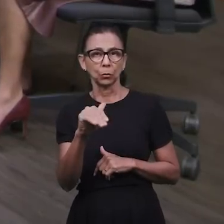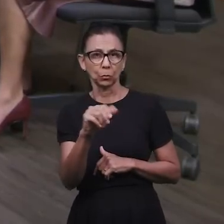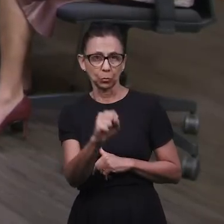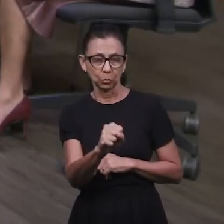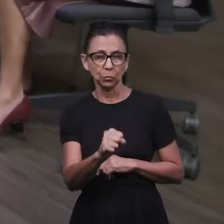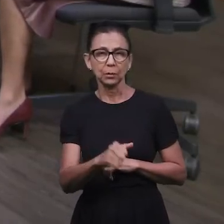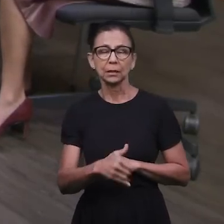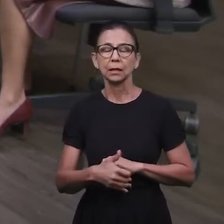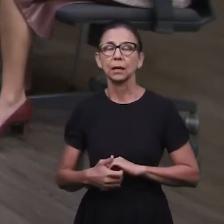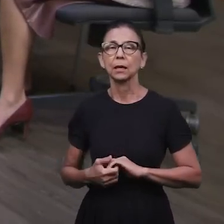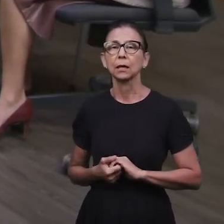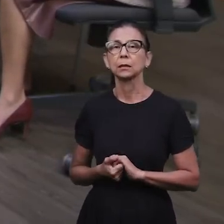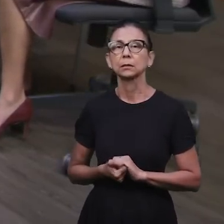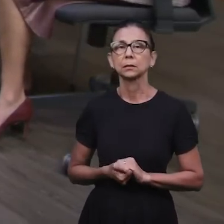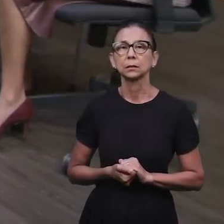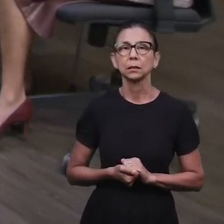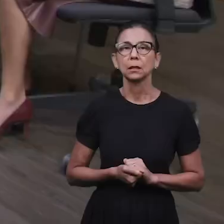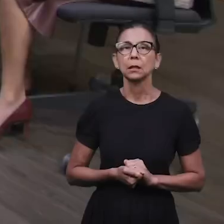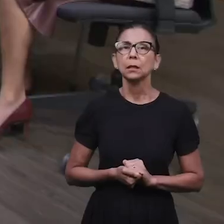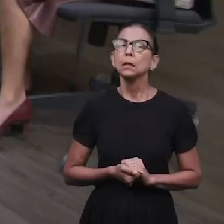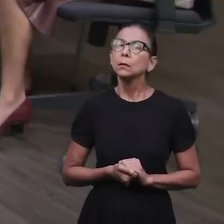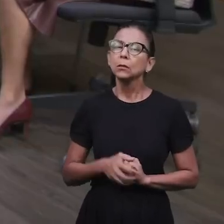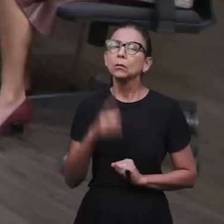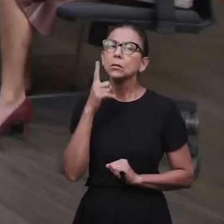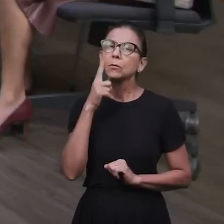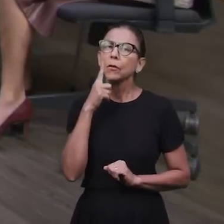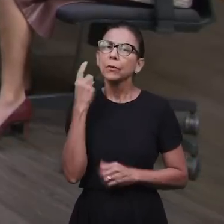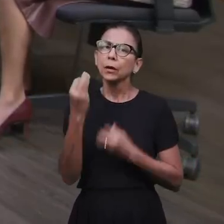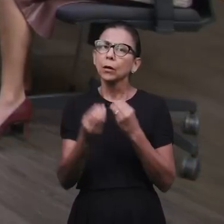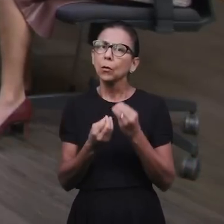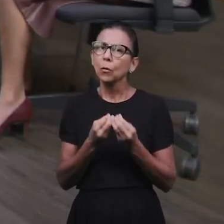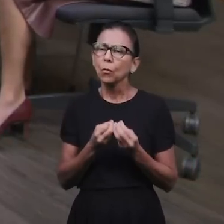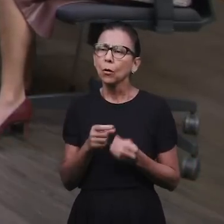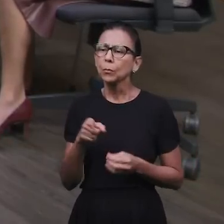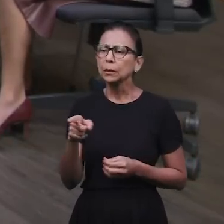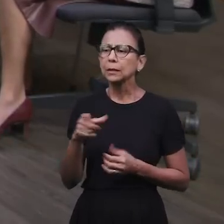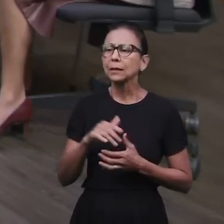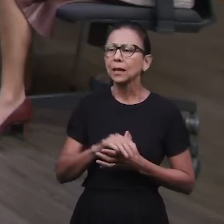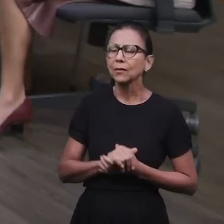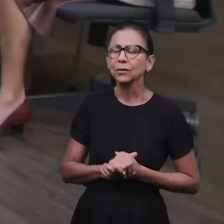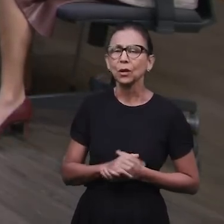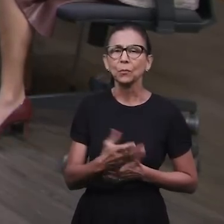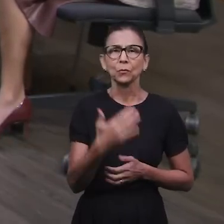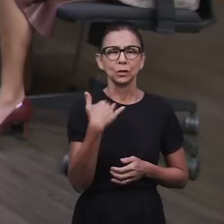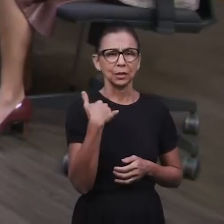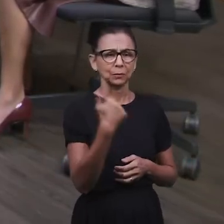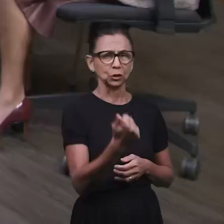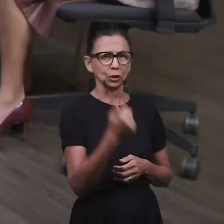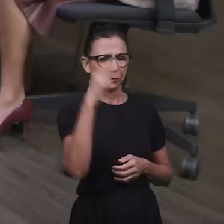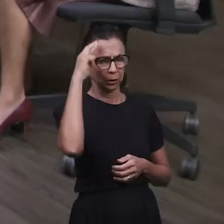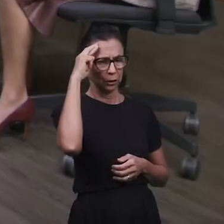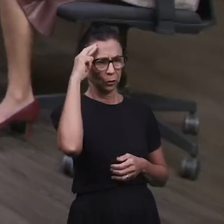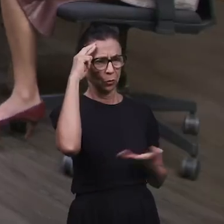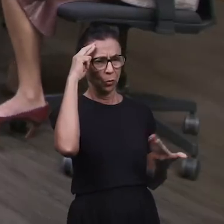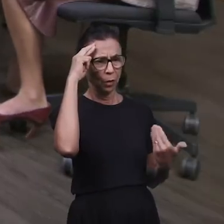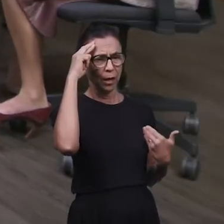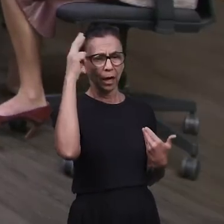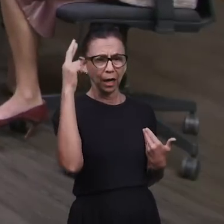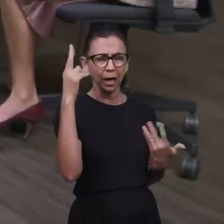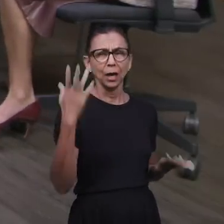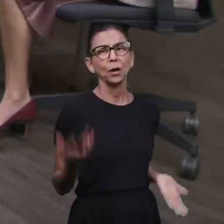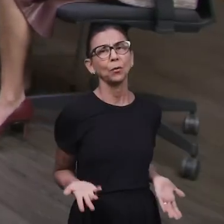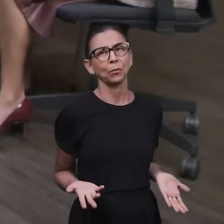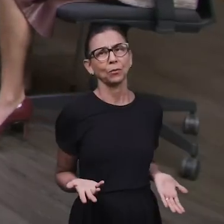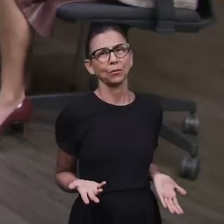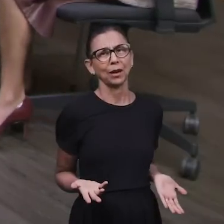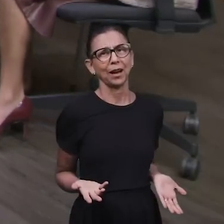me desloca do cenário de jovem. Pastor. Vamos usar pastor, pode. Isso.